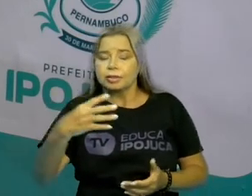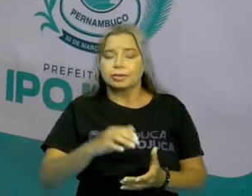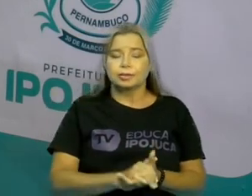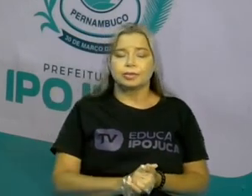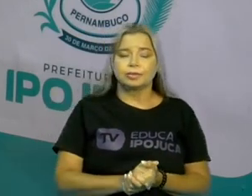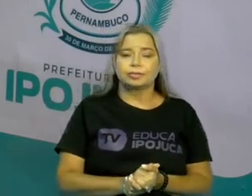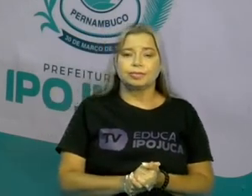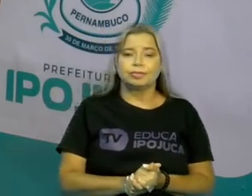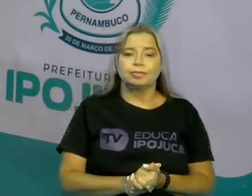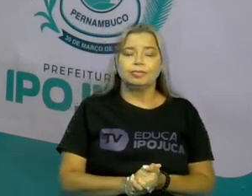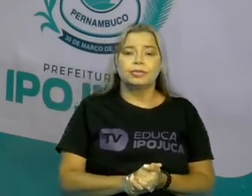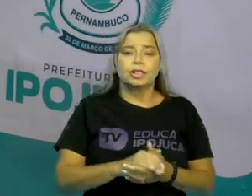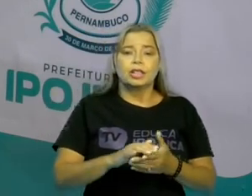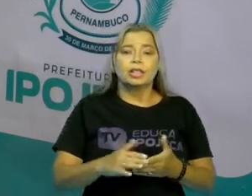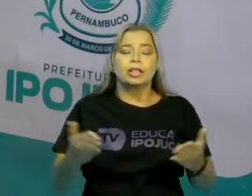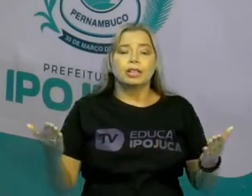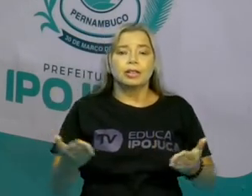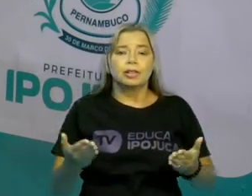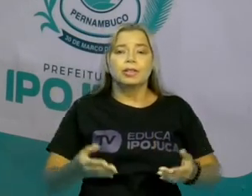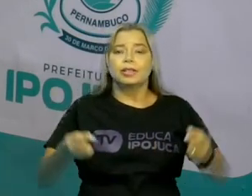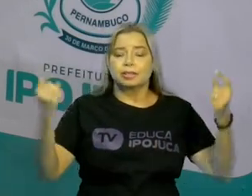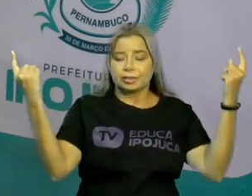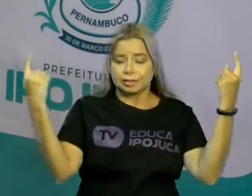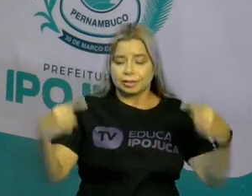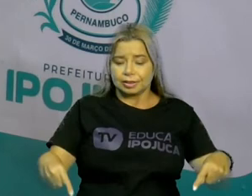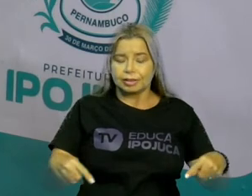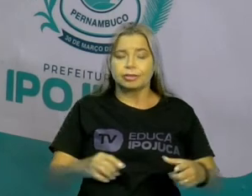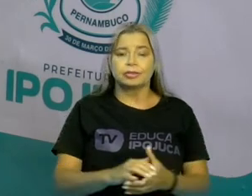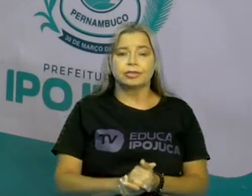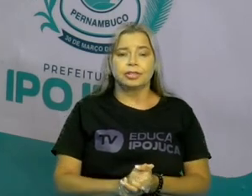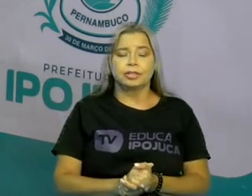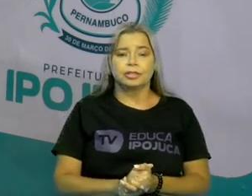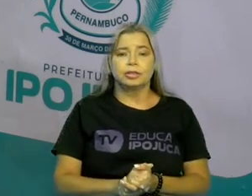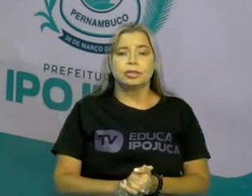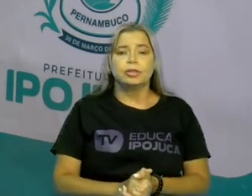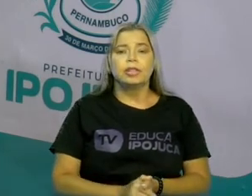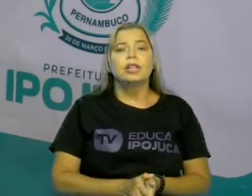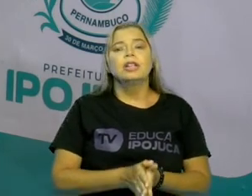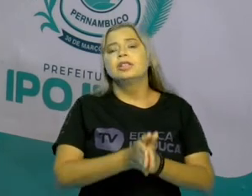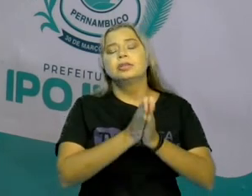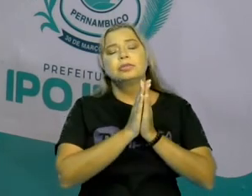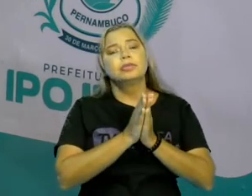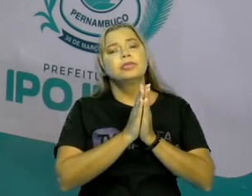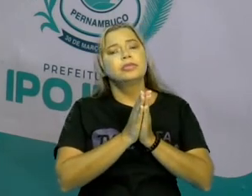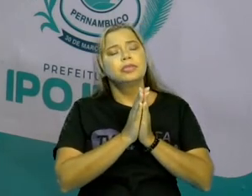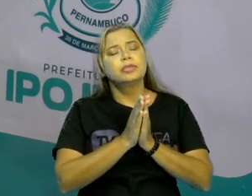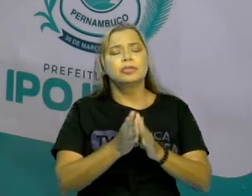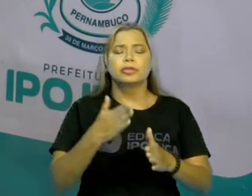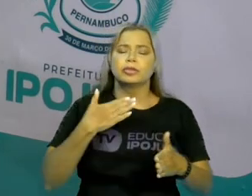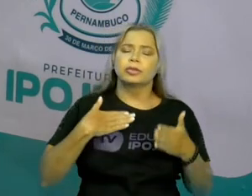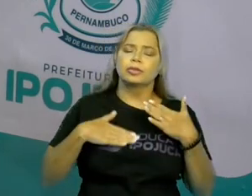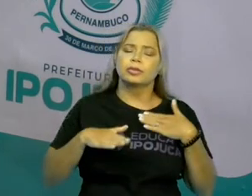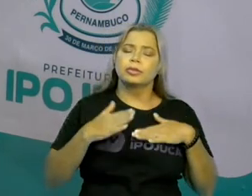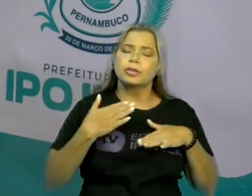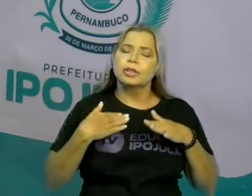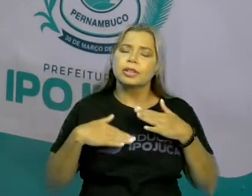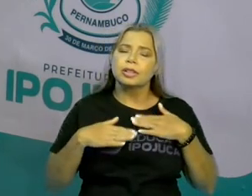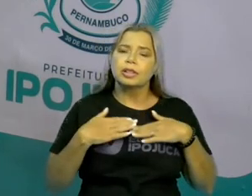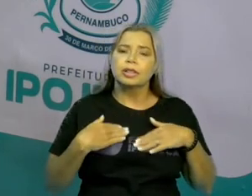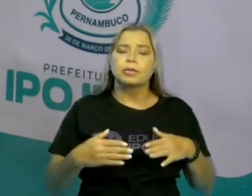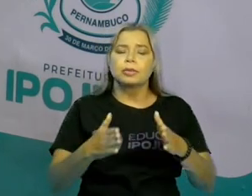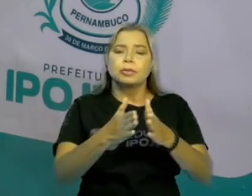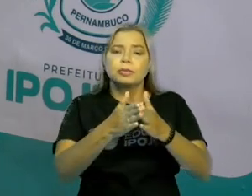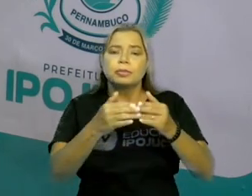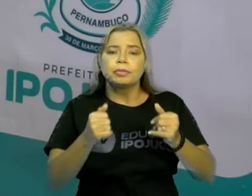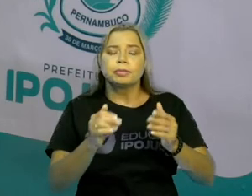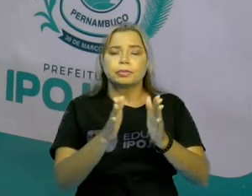Desafio. Vamos lá, mais uma vez. Pedindo que vocês calmamente peguem o seu caderno